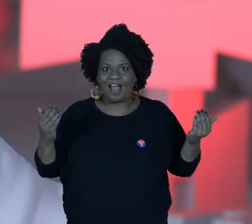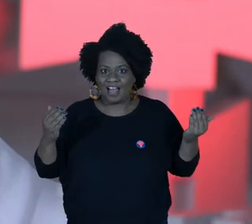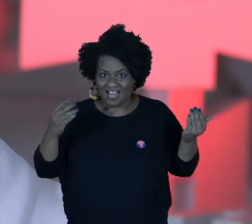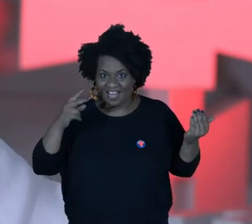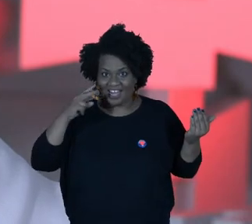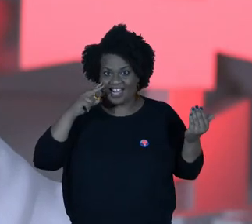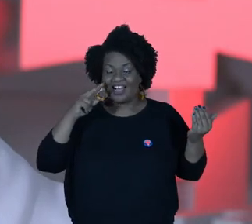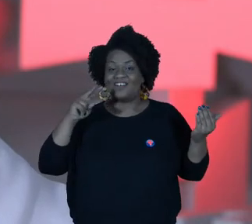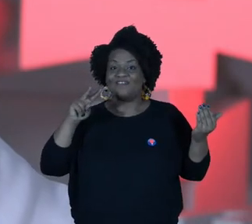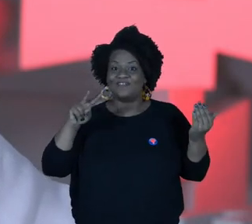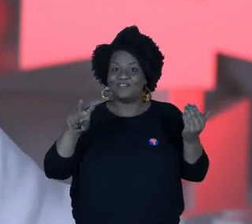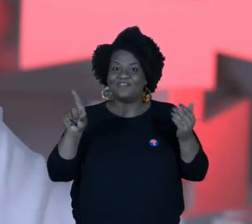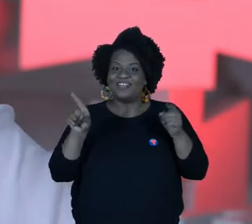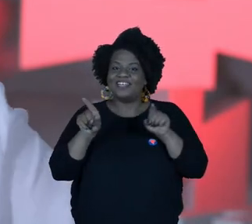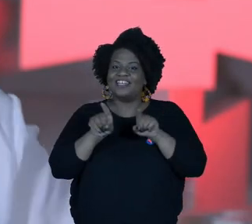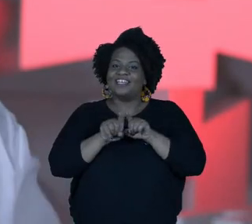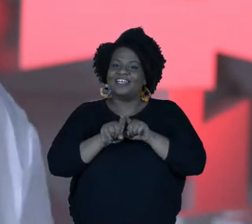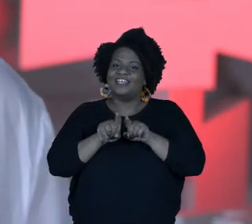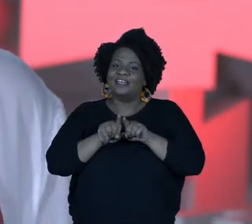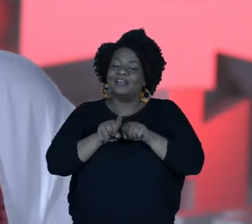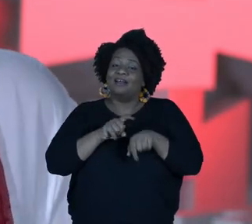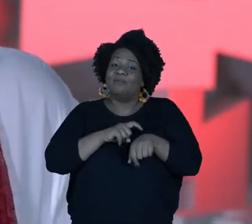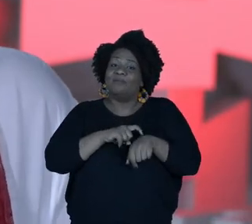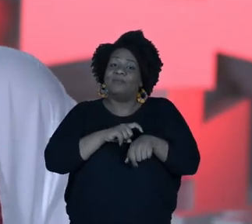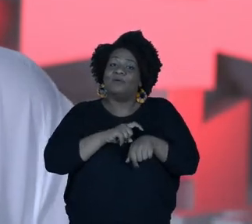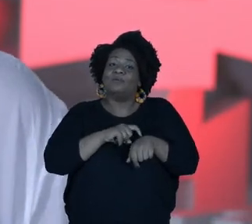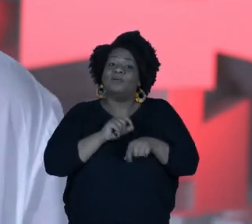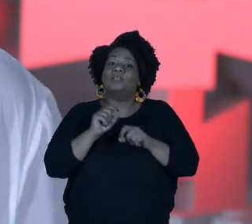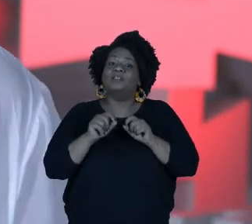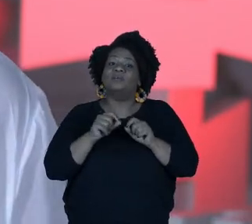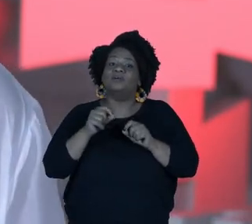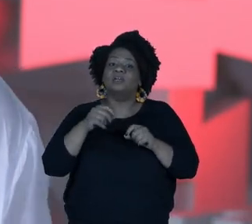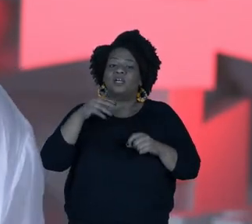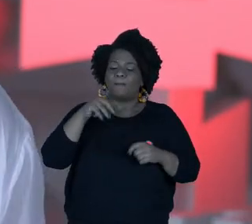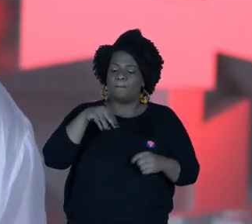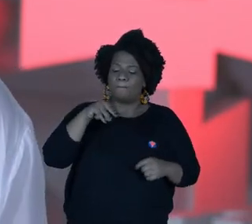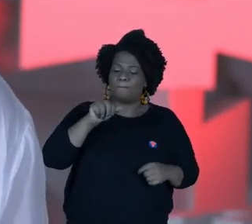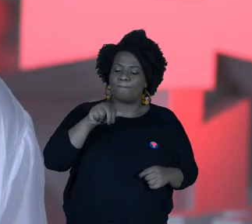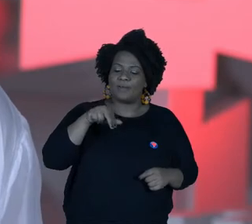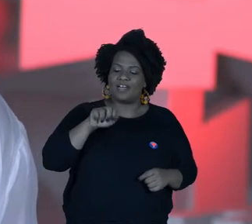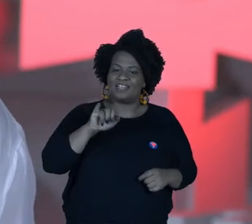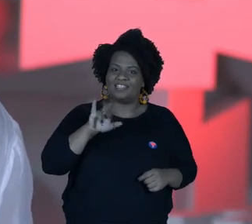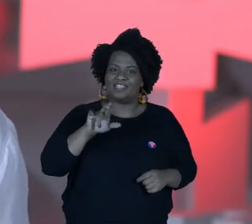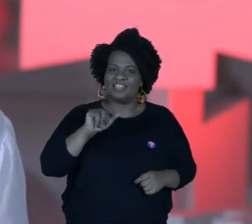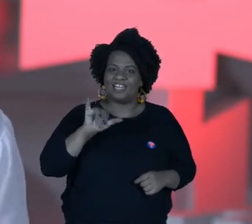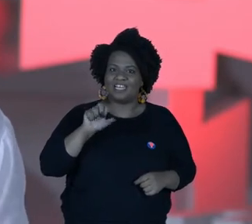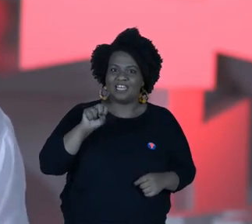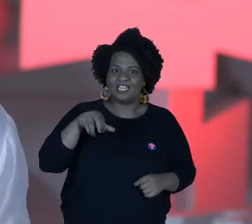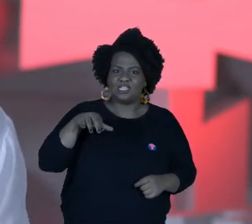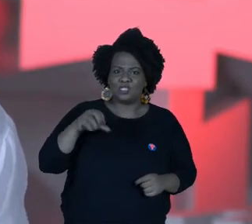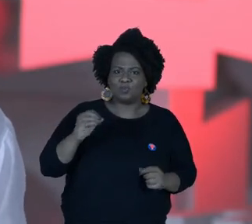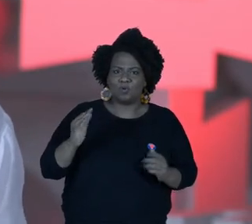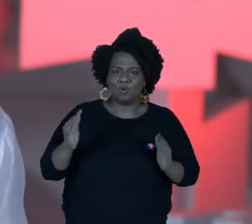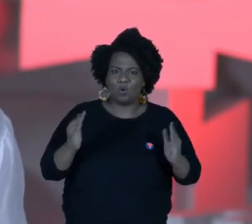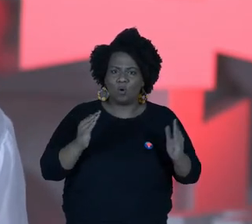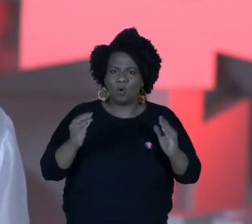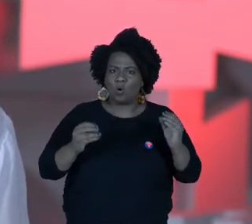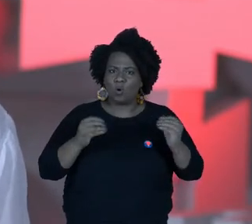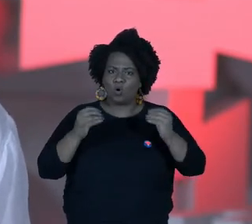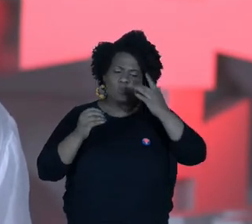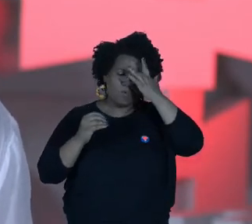Nesse momento que se chama maneirismo, dessa passagem, como esses maneiristas